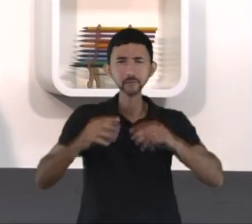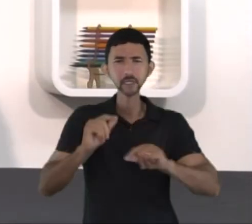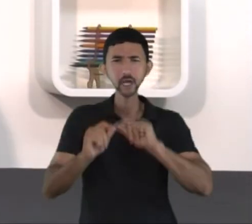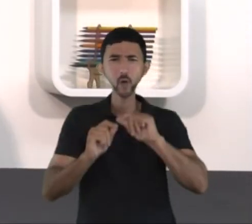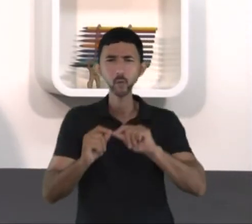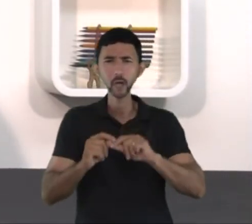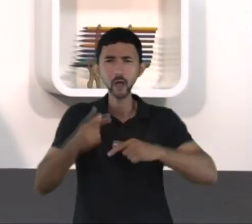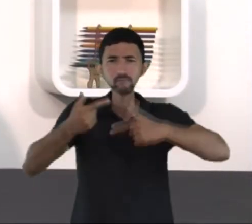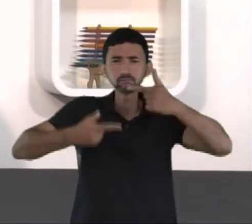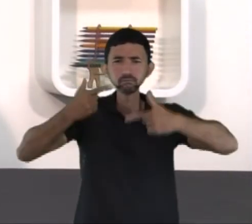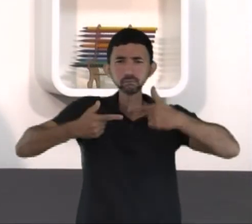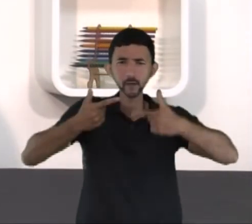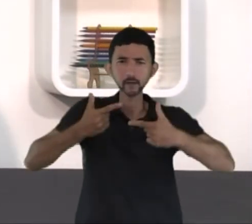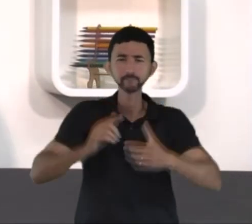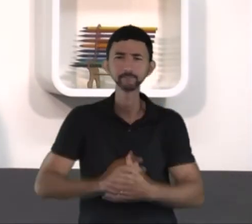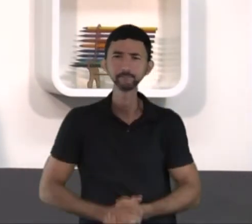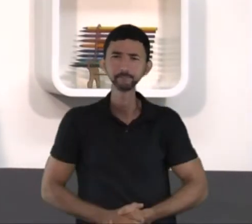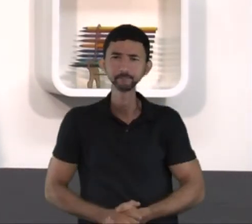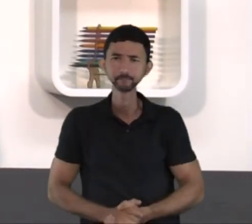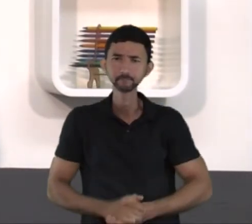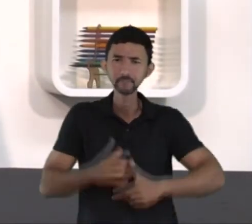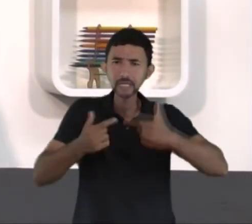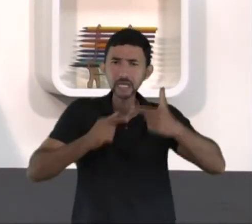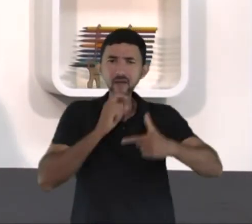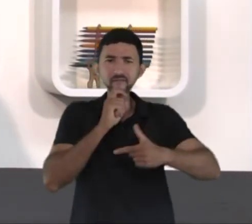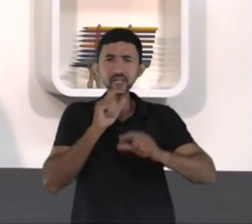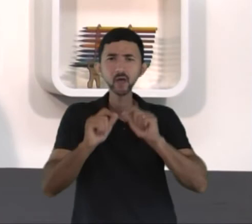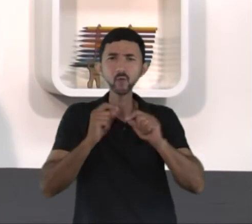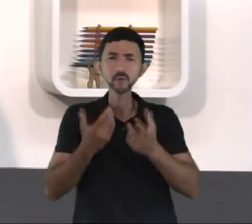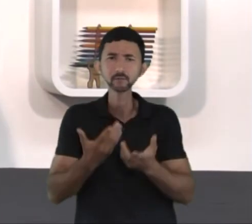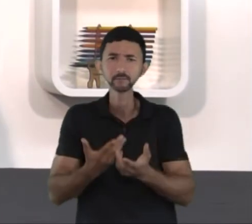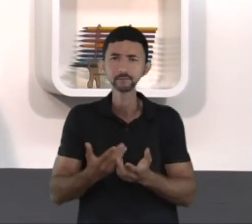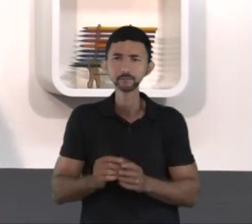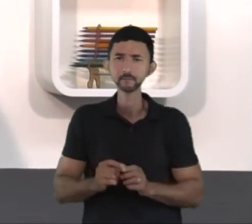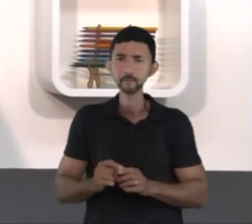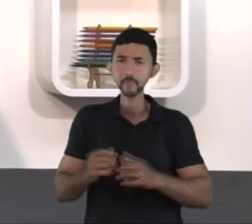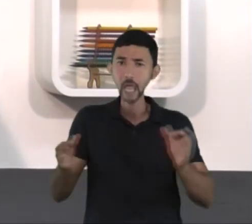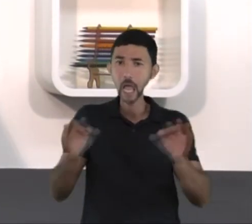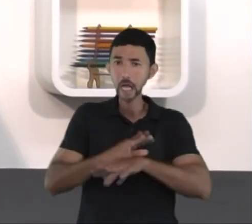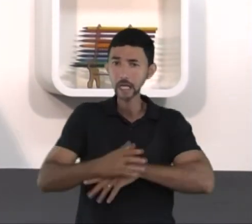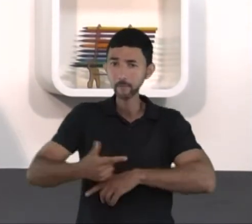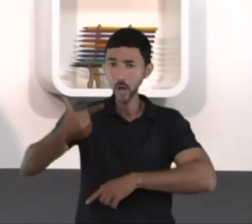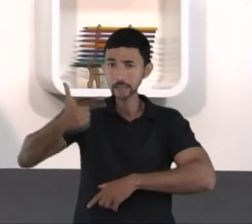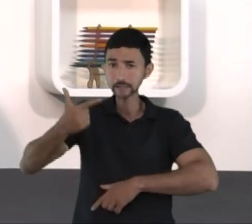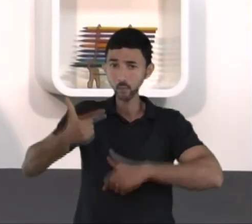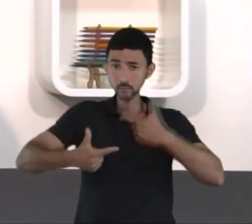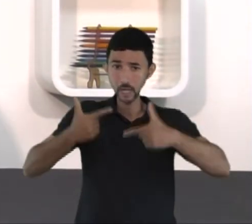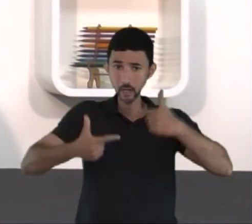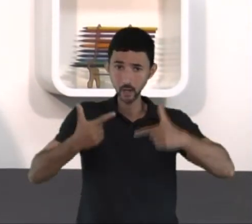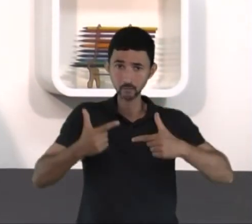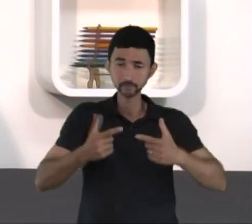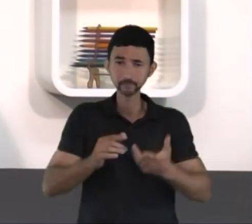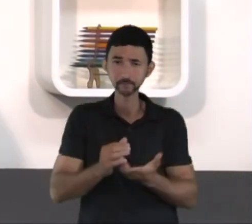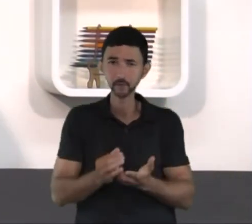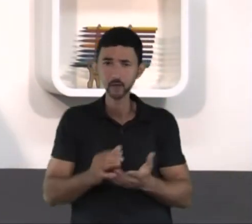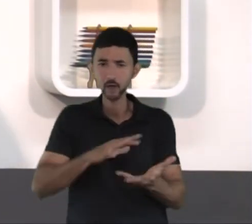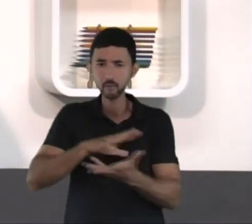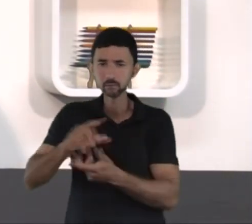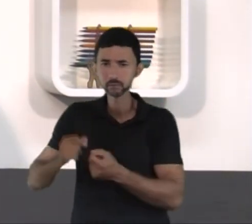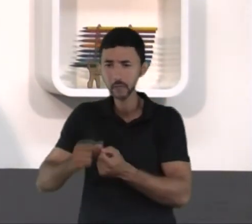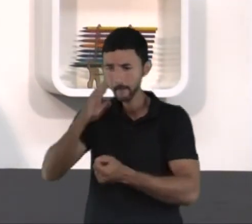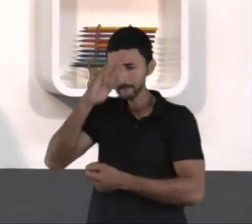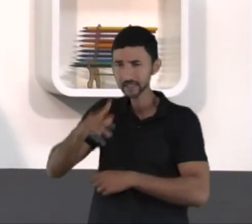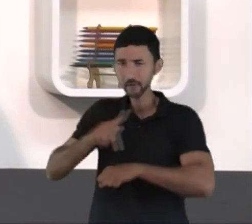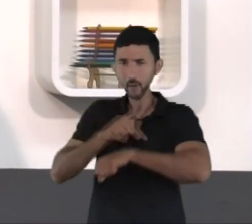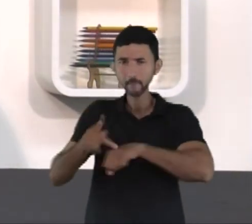foi a Guerra Fria. Tá? Ora, quando acabou a Segunda Guerra Mundial, né, os principais países vencedores